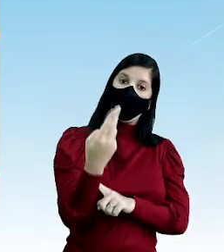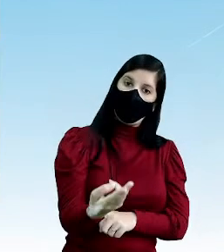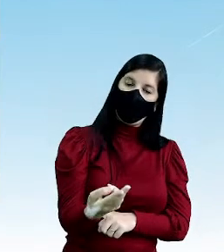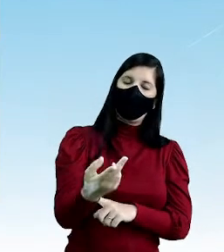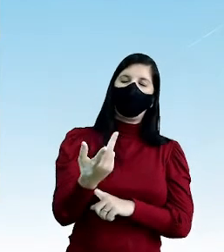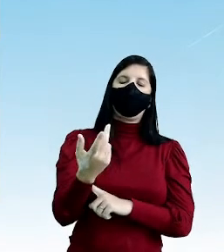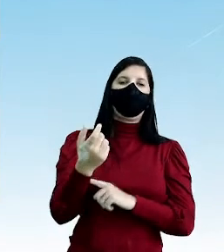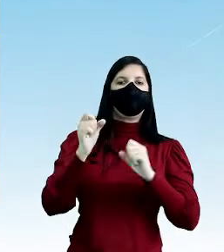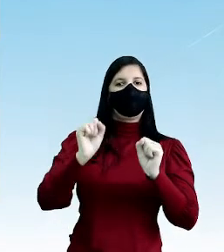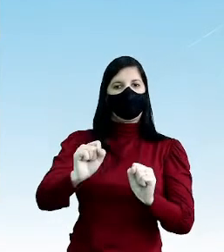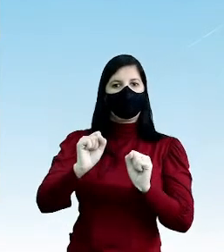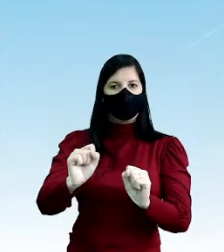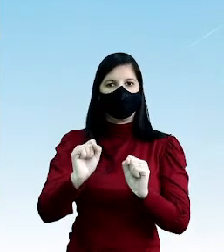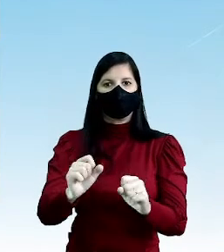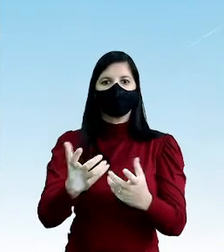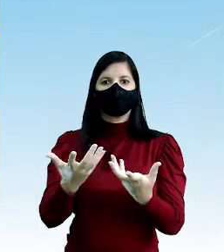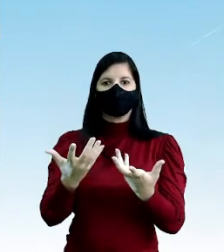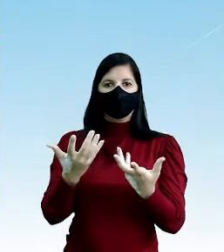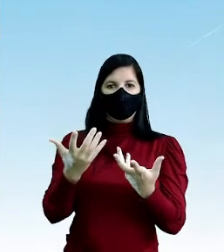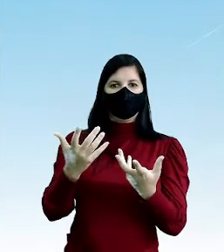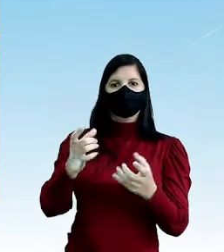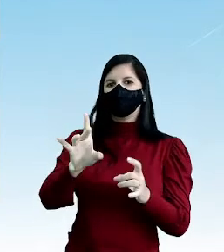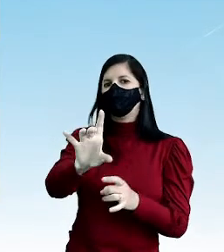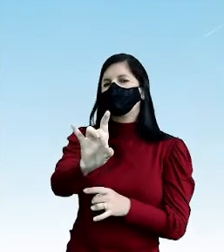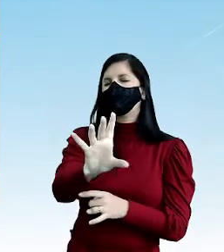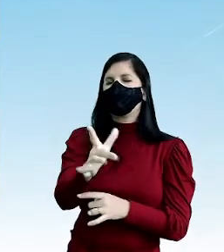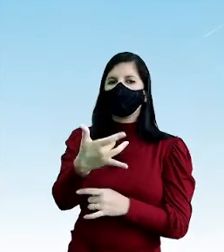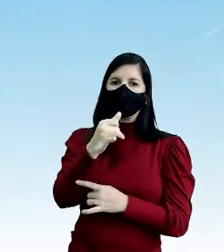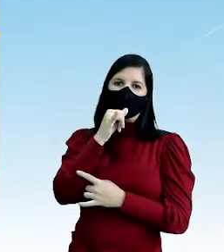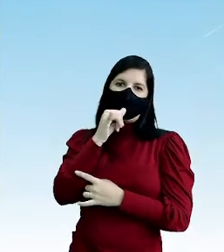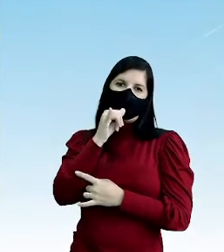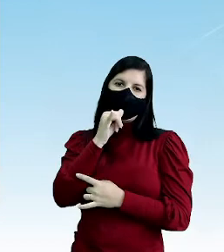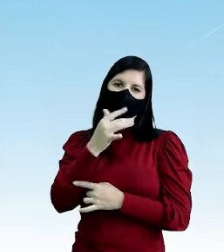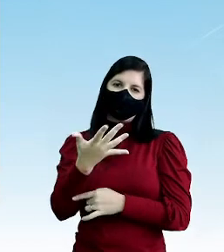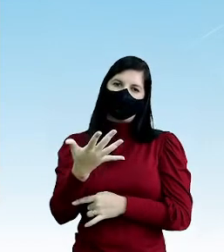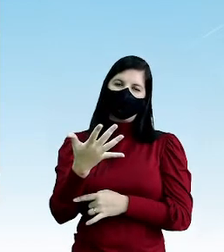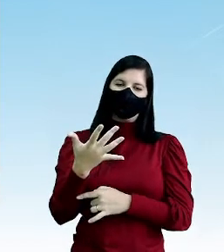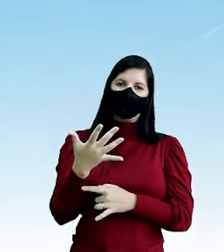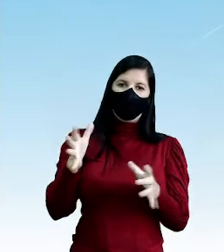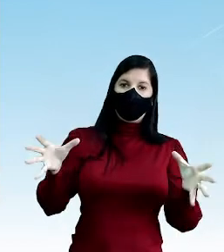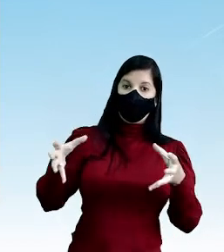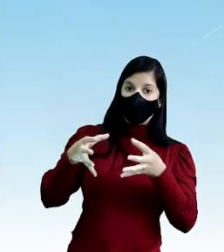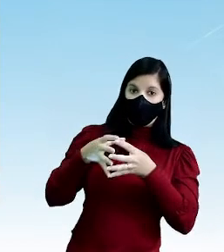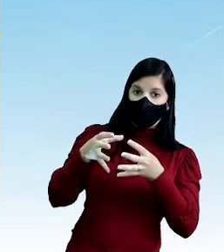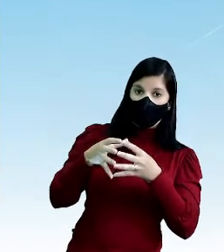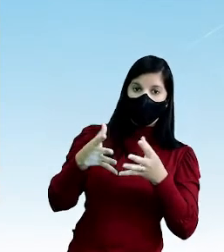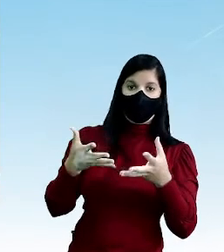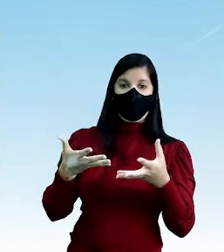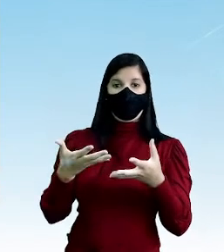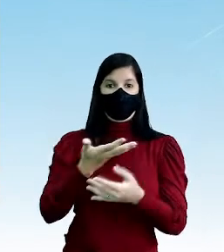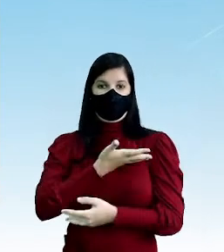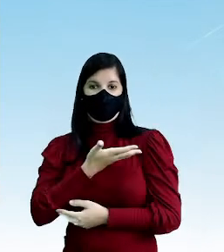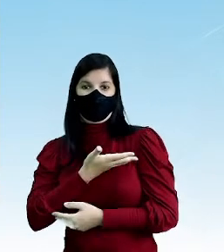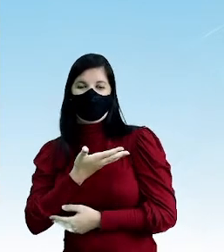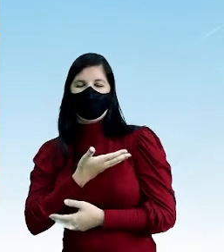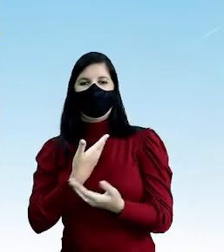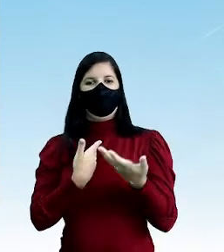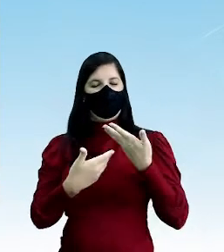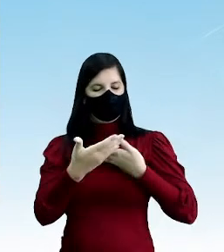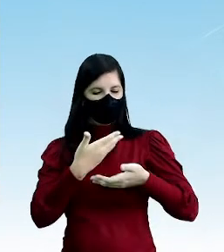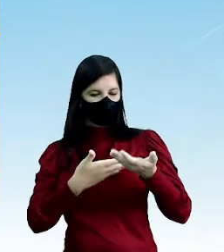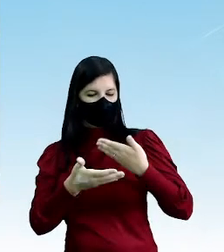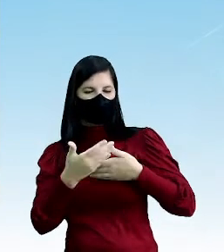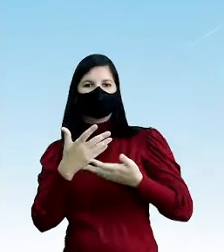você pode amadora, assim, você pode estar, como tem grupos, né, hoje em dia ela vai ser mais divulgada em